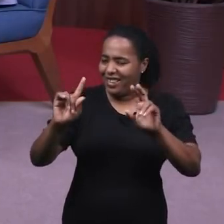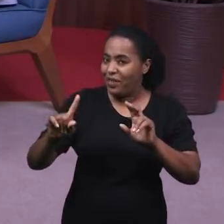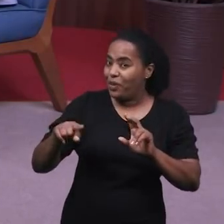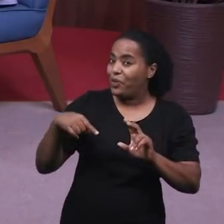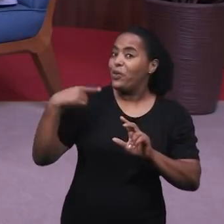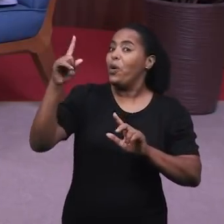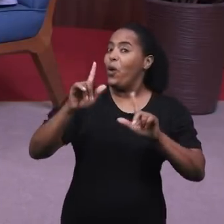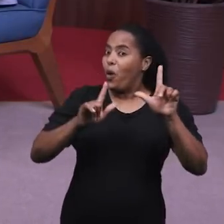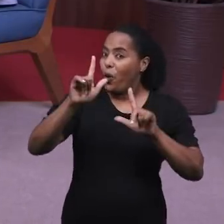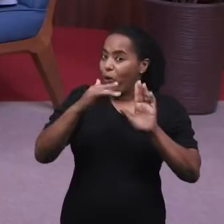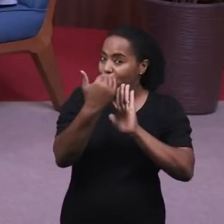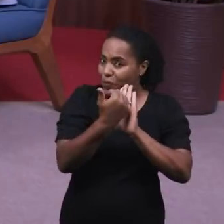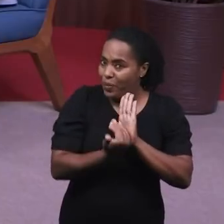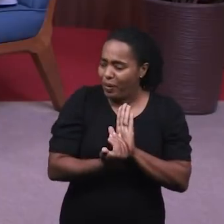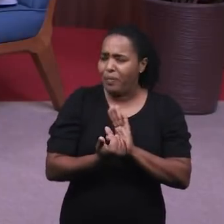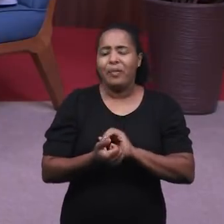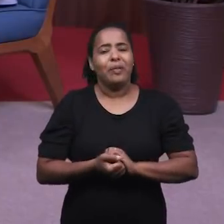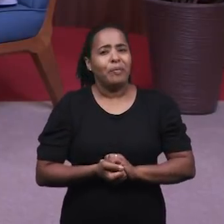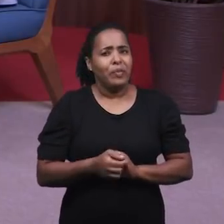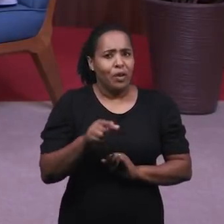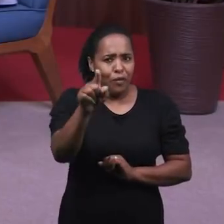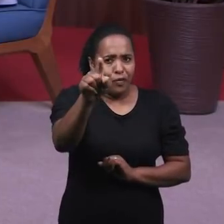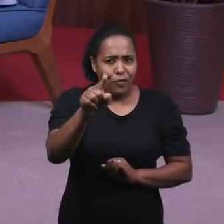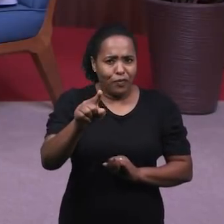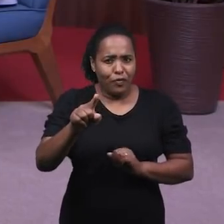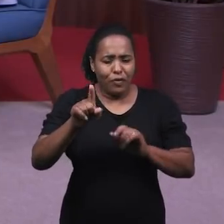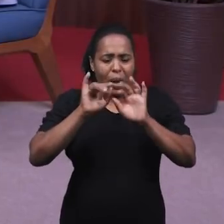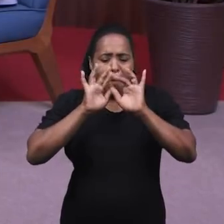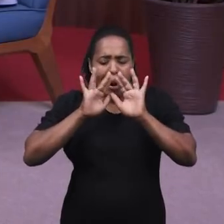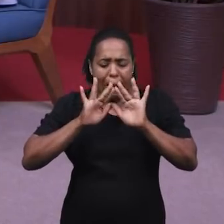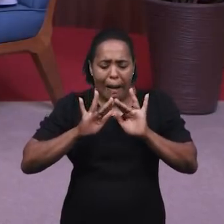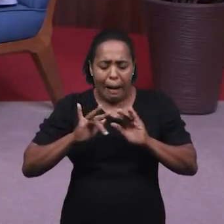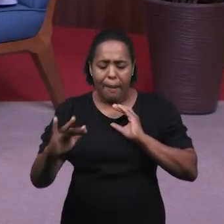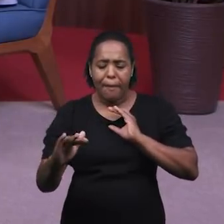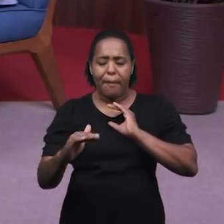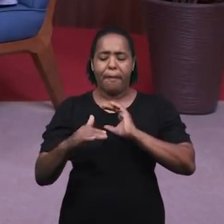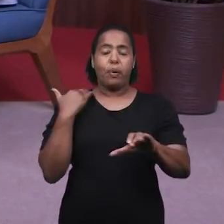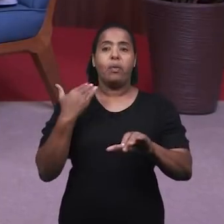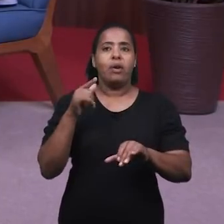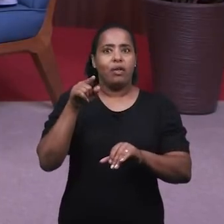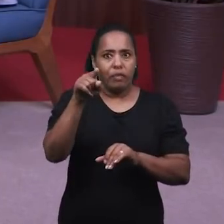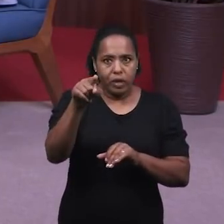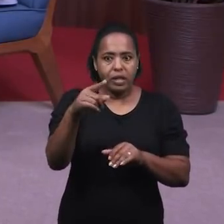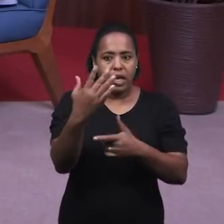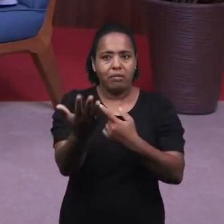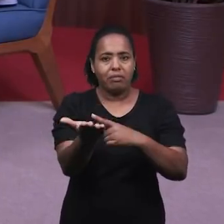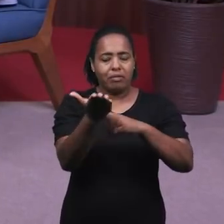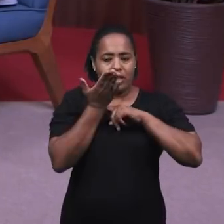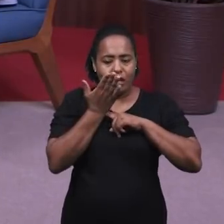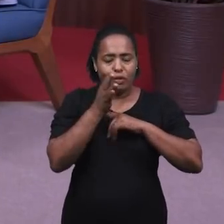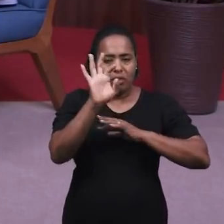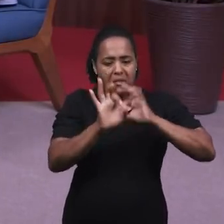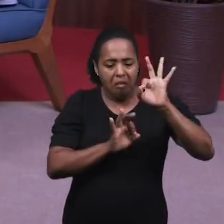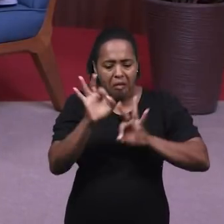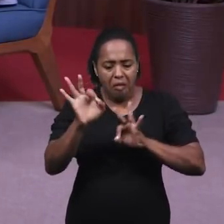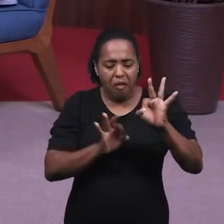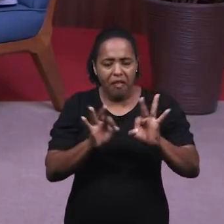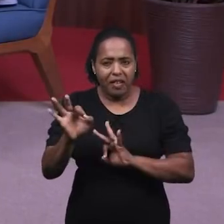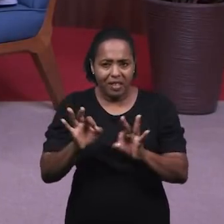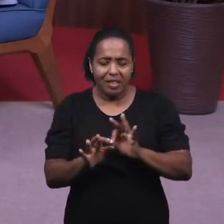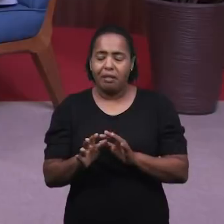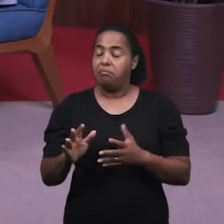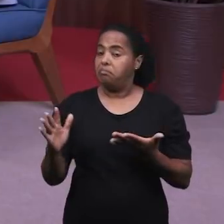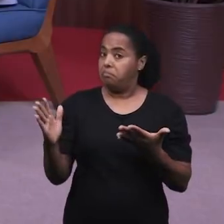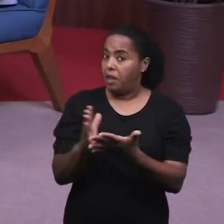próxima edição, do próximo programa. E você, ao escrever para nós, você nos ajuda a construir. Nós trazemos, inclusive, alguns